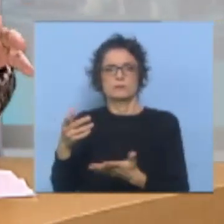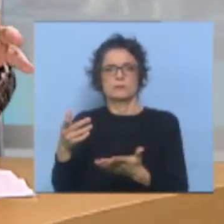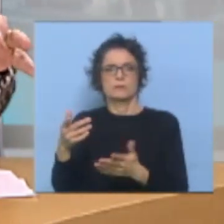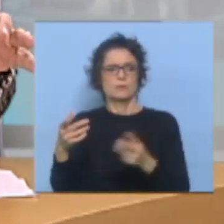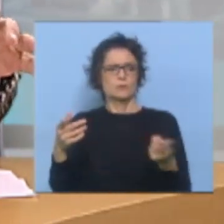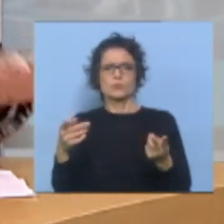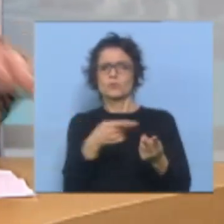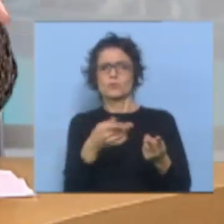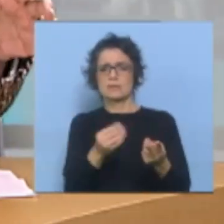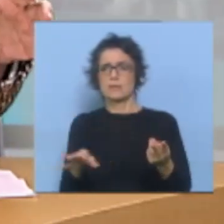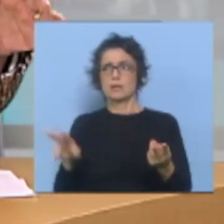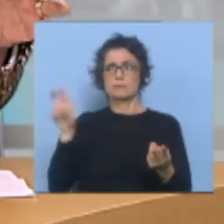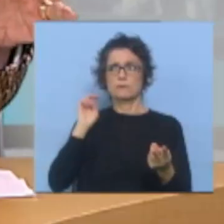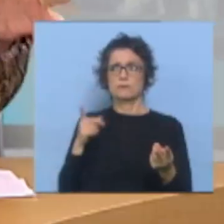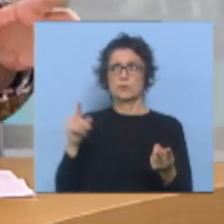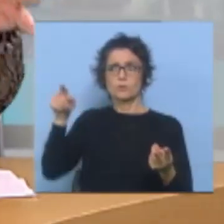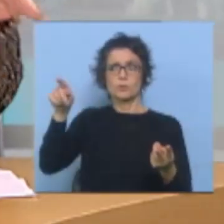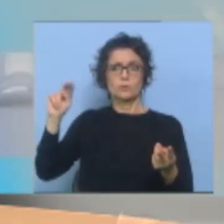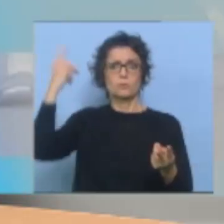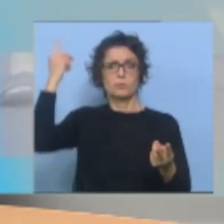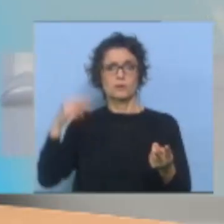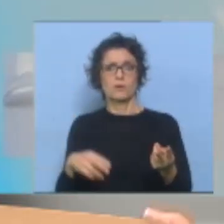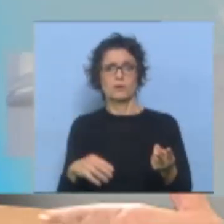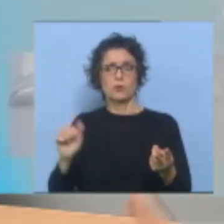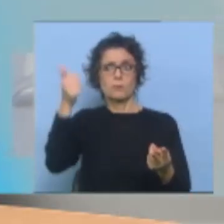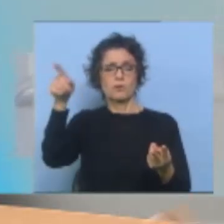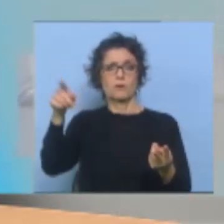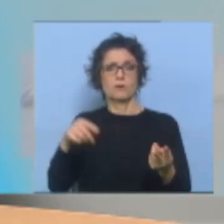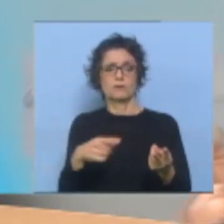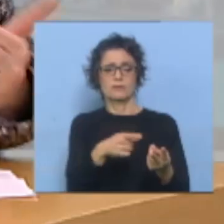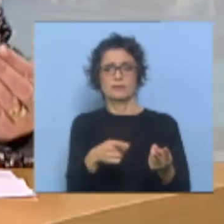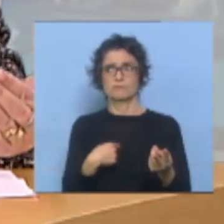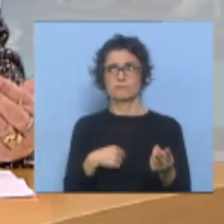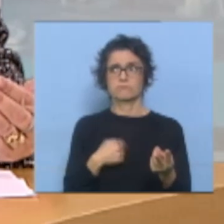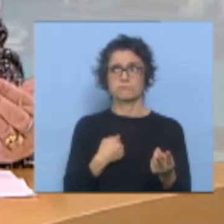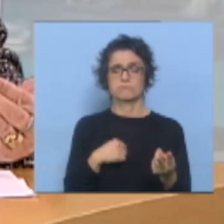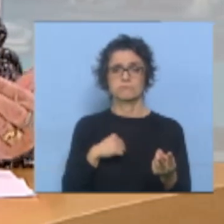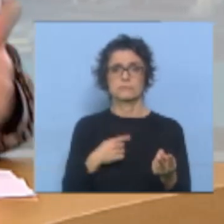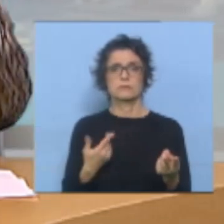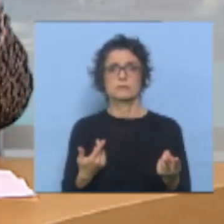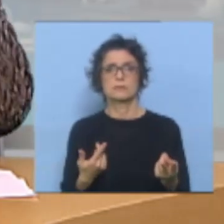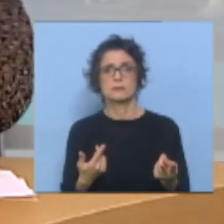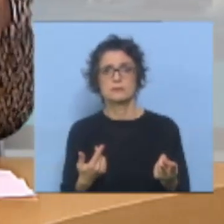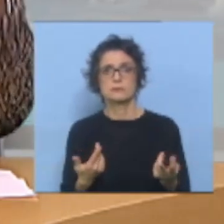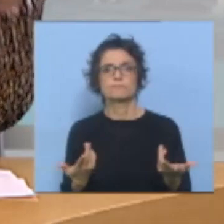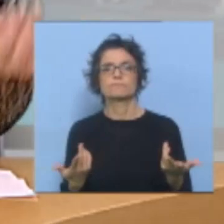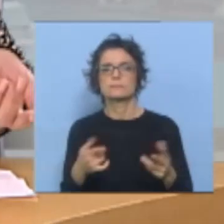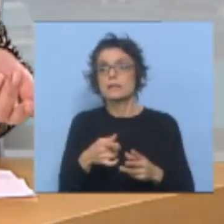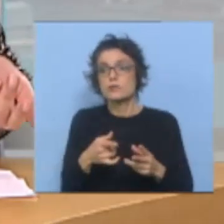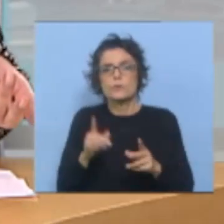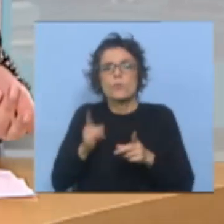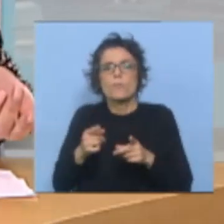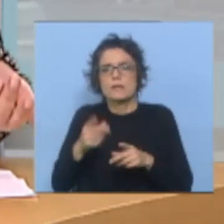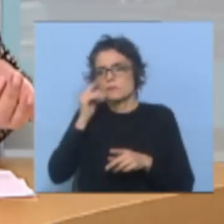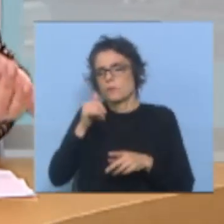outros dois, que não estavam a ser os melhores na altura. E se isto começa entre os pais, não é? Até mais entre as